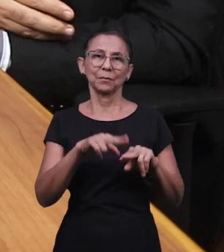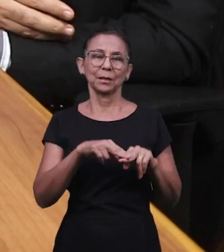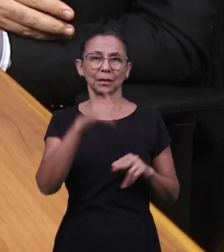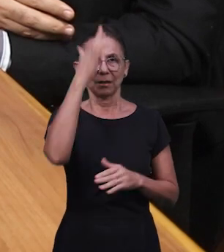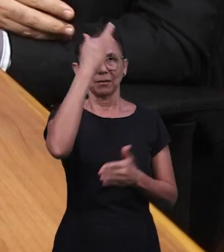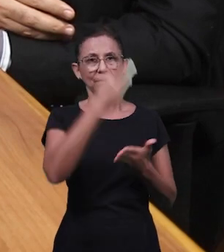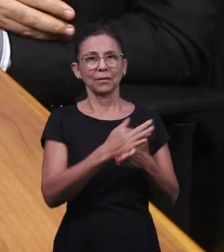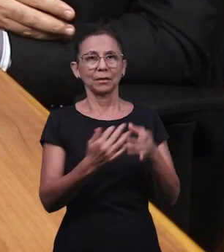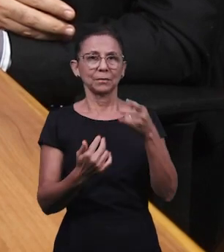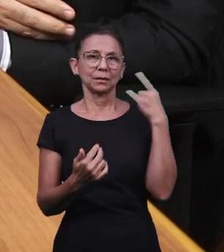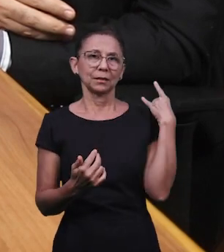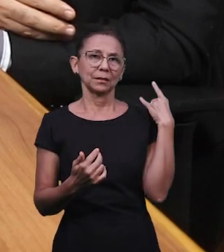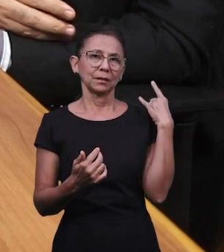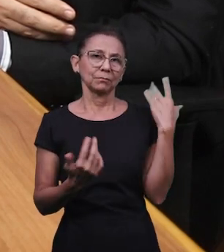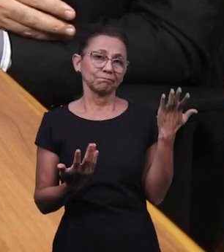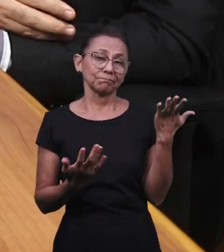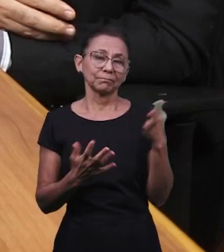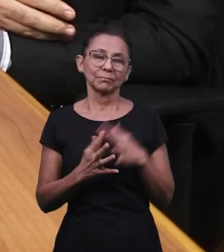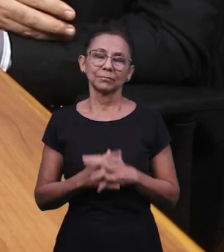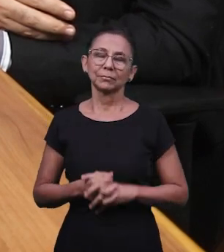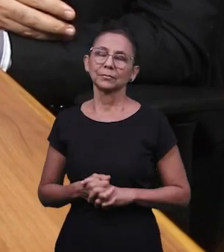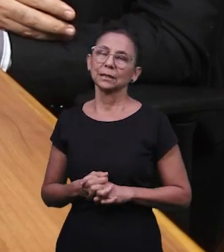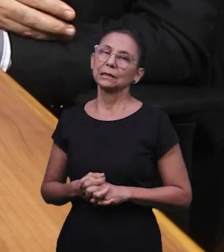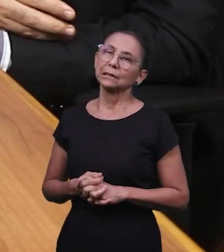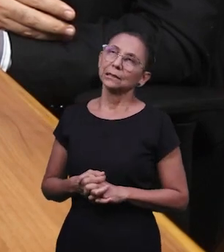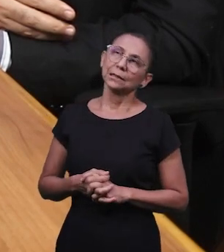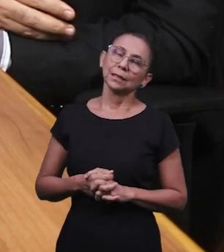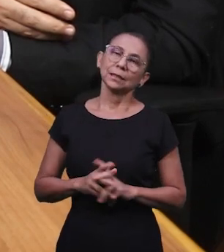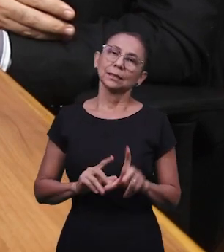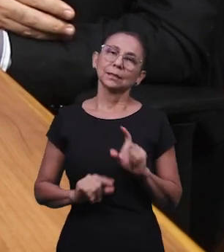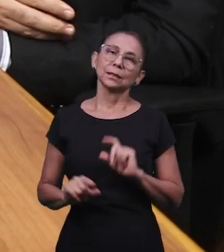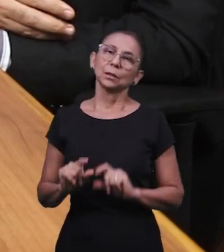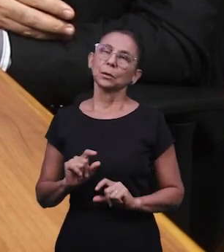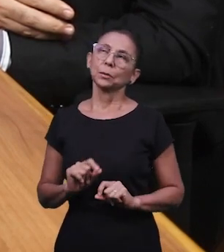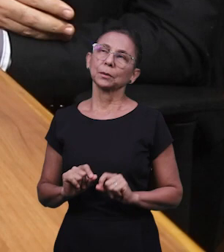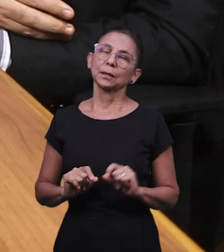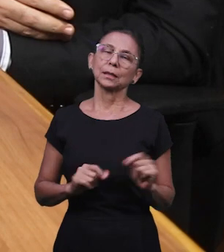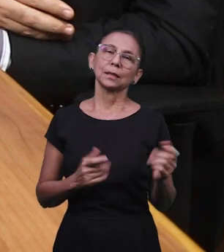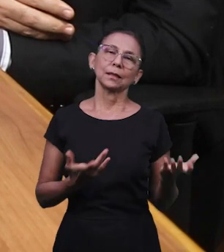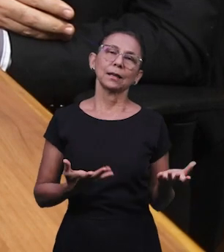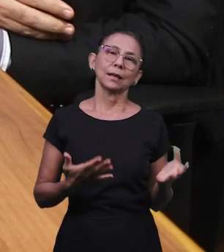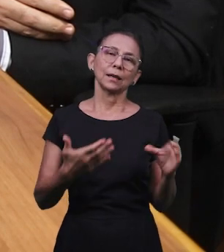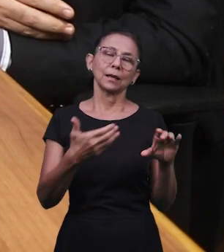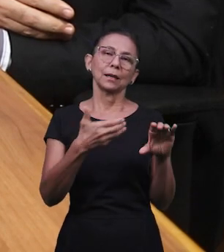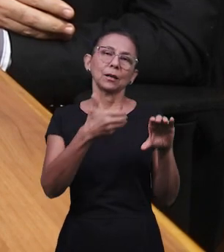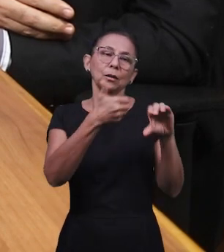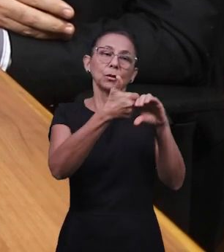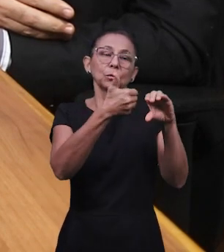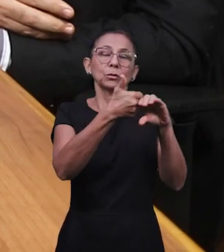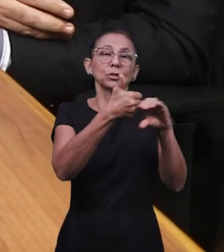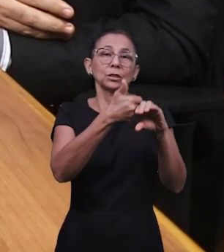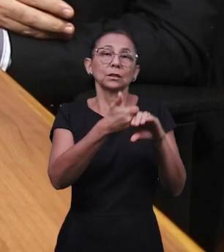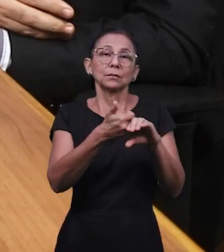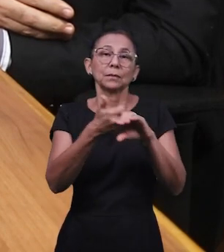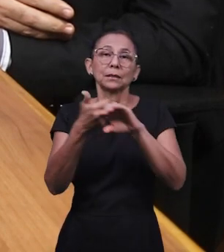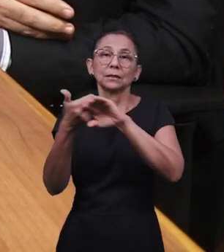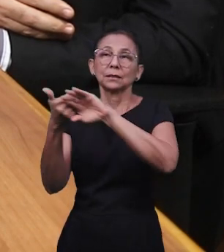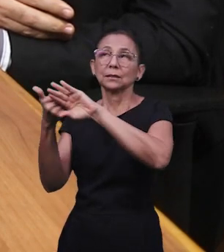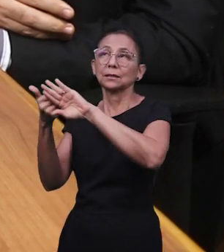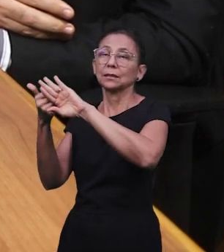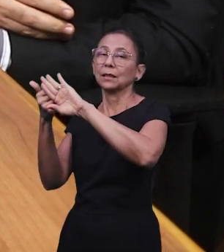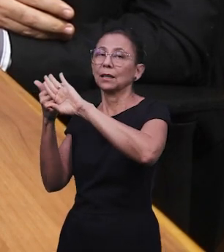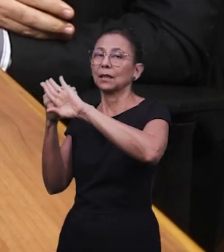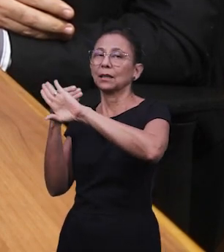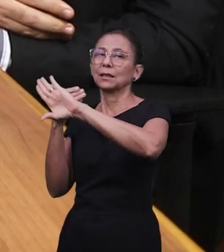fé. E isso é, de certa forma, isso é o que é o contexto, né? O cristianismo ele se